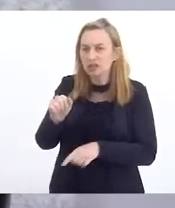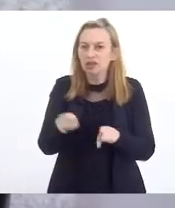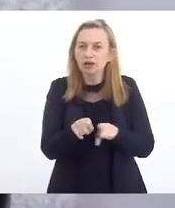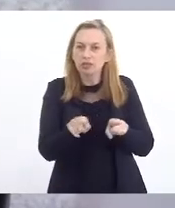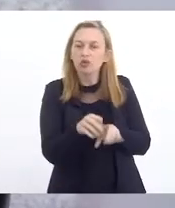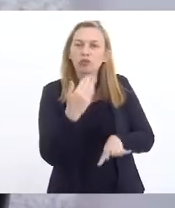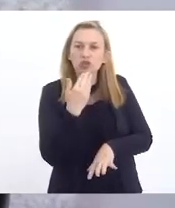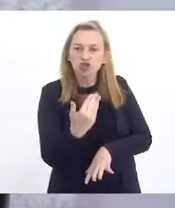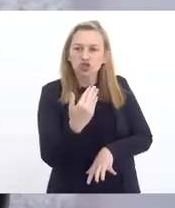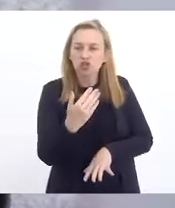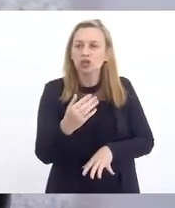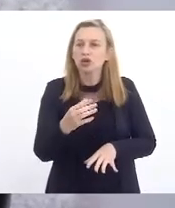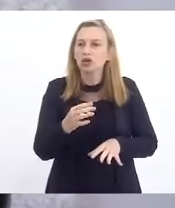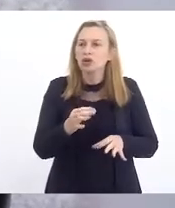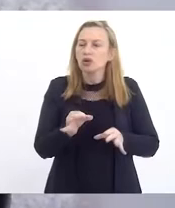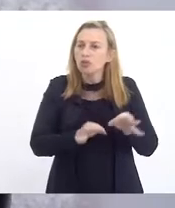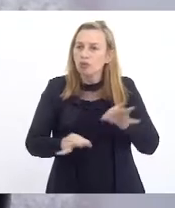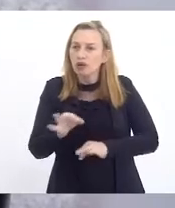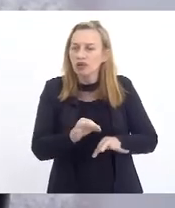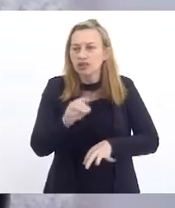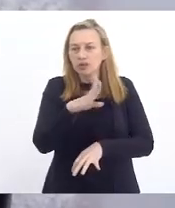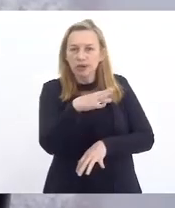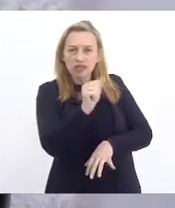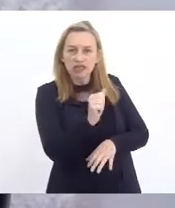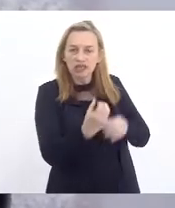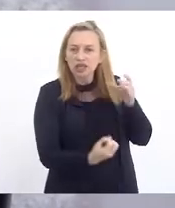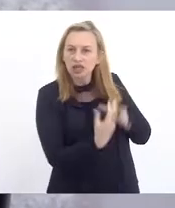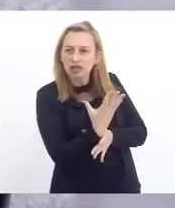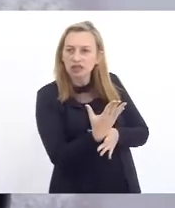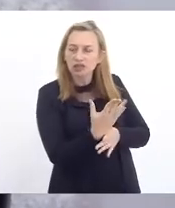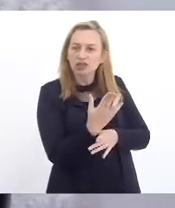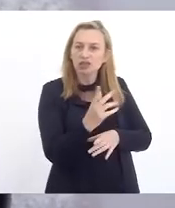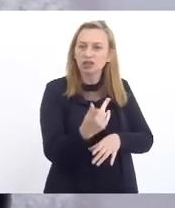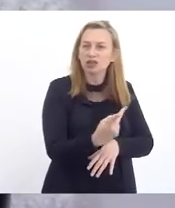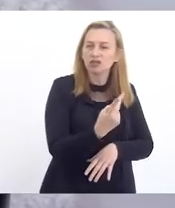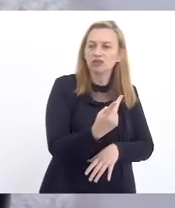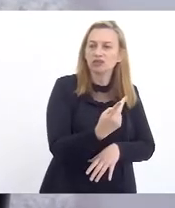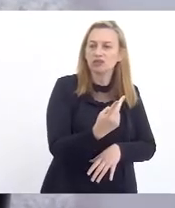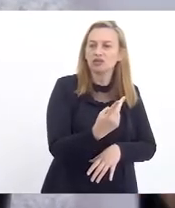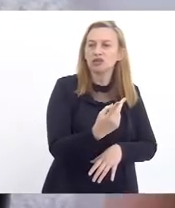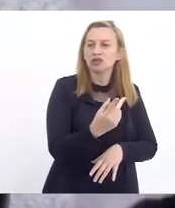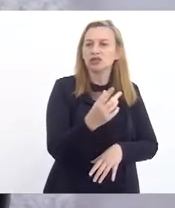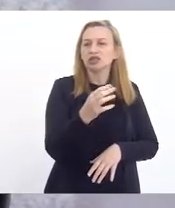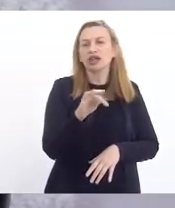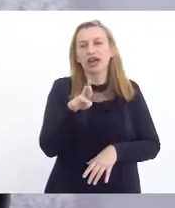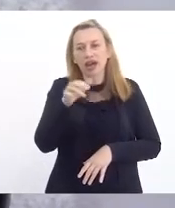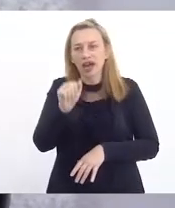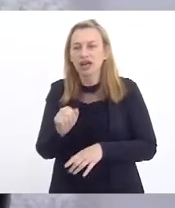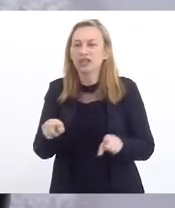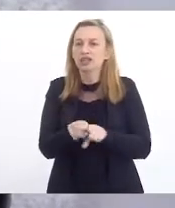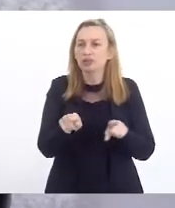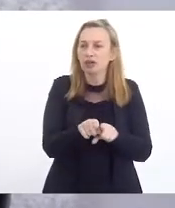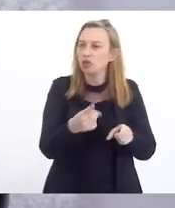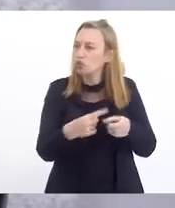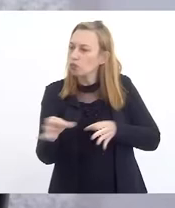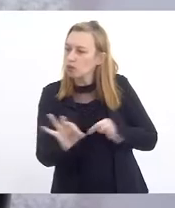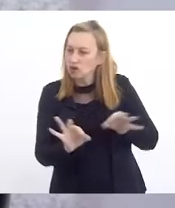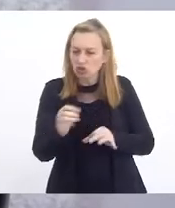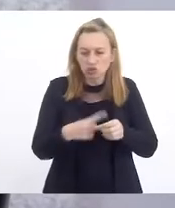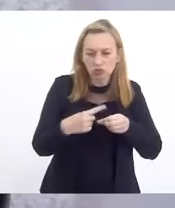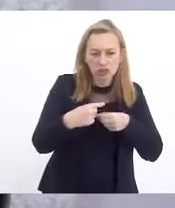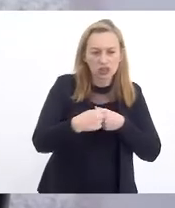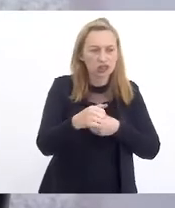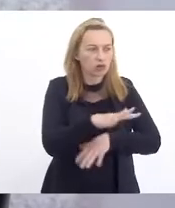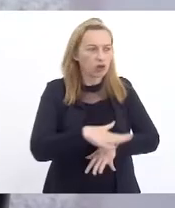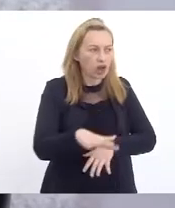Não dá para o plano de bacia apontar uma área como de restauração e preservação ou de recarga. E o plano diretor de um município apontar como área de expansão